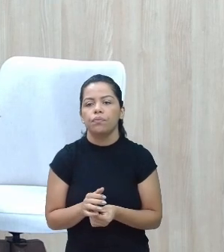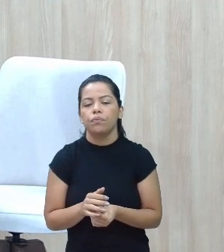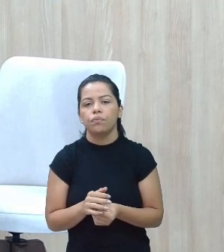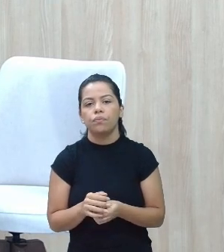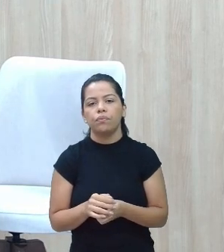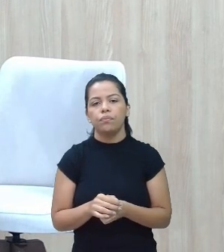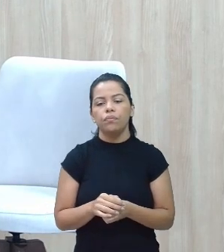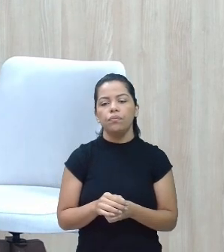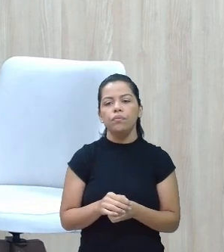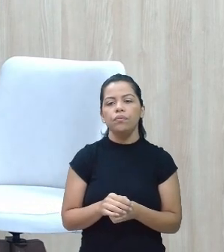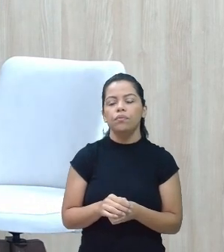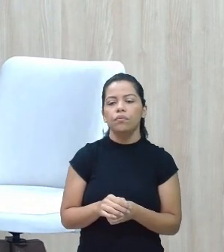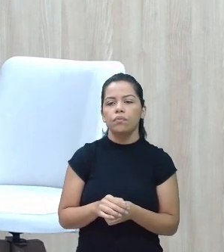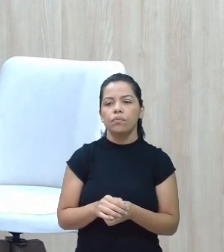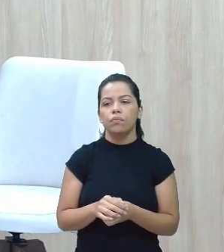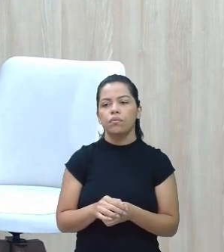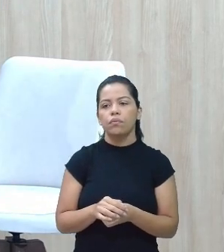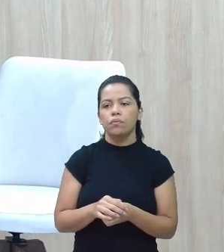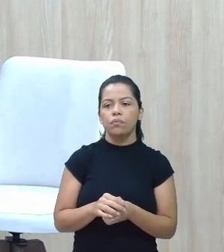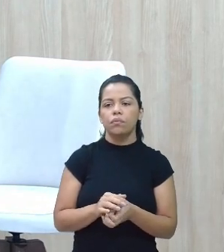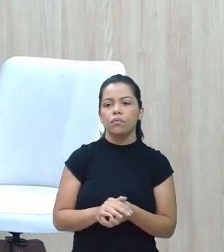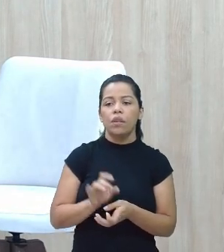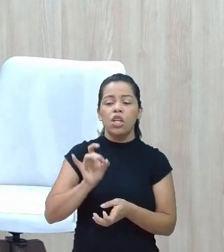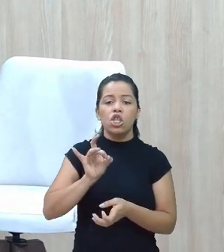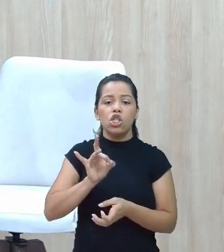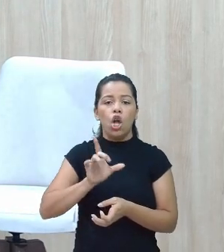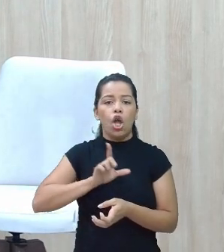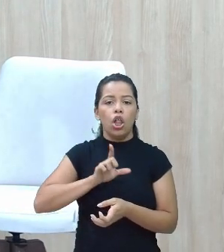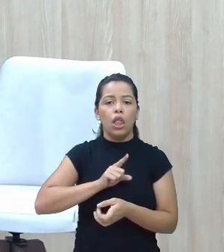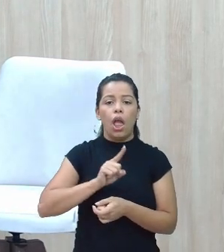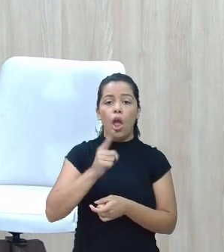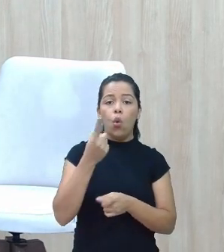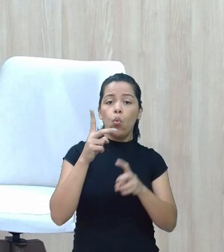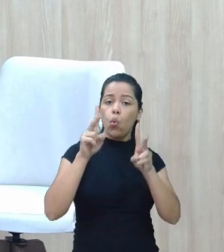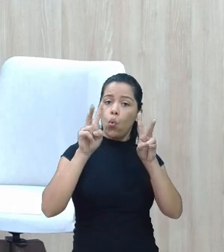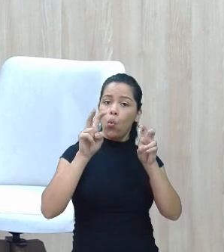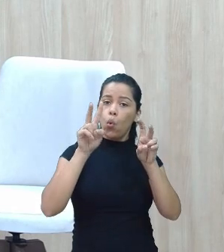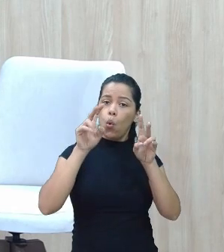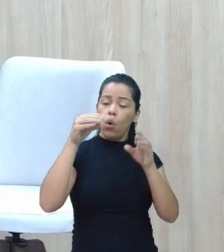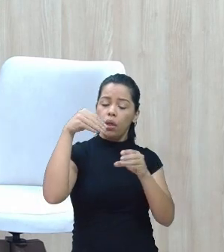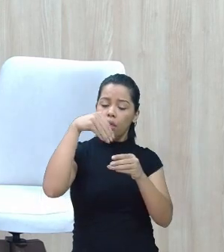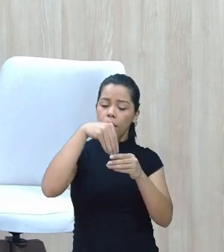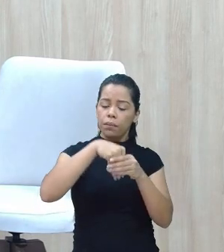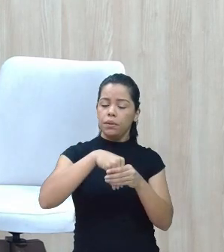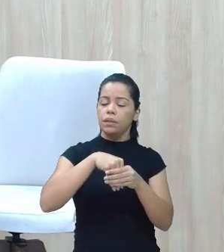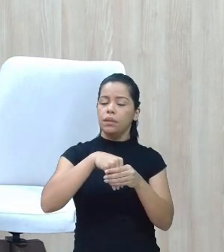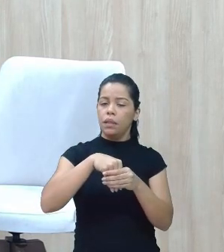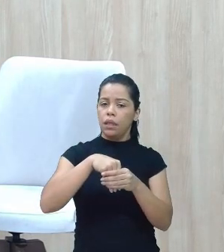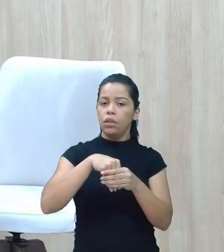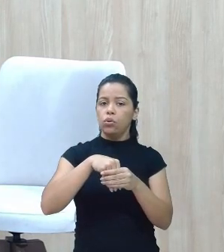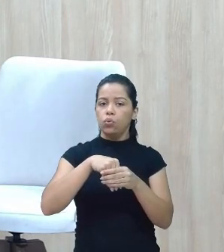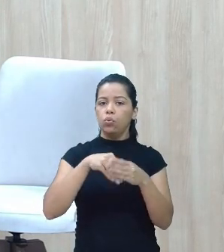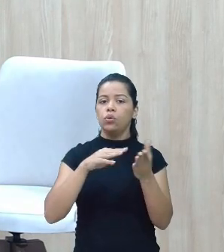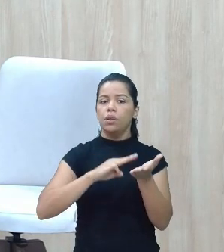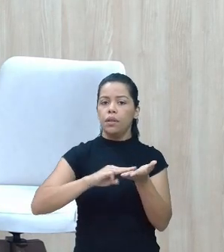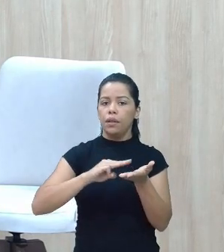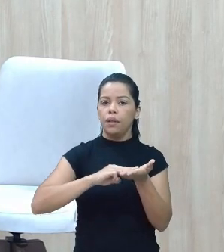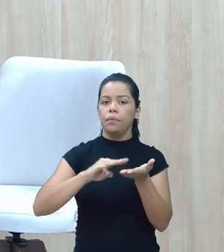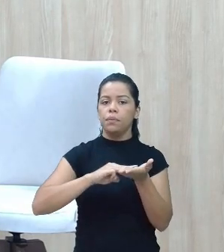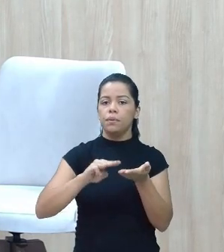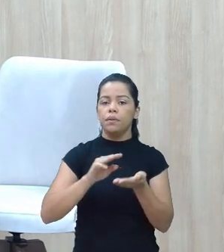just one point, ou seja, você só tem um assunto, só tem um tema naquela sua mensagem. Just one point, apenas um